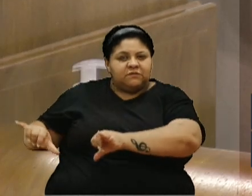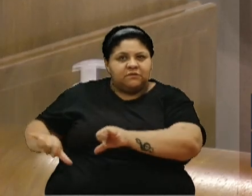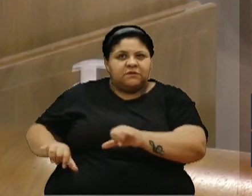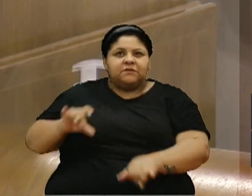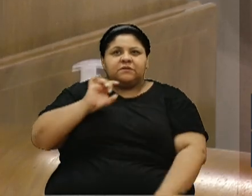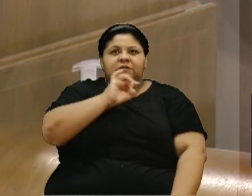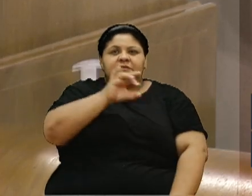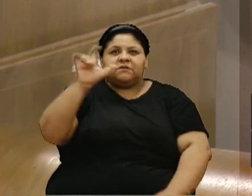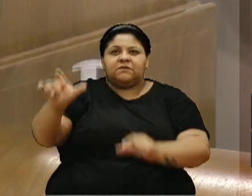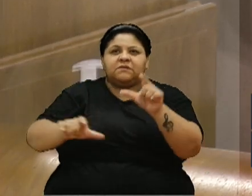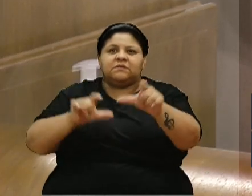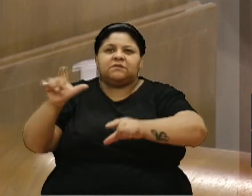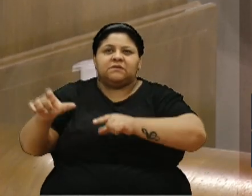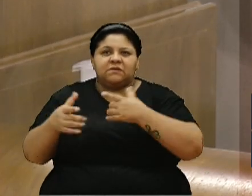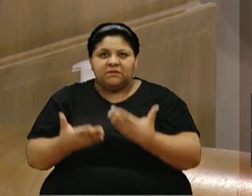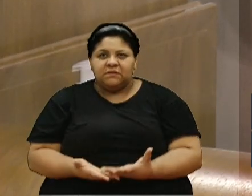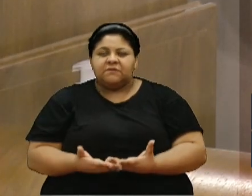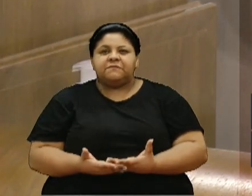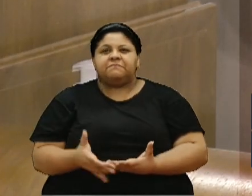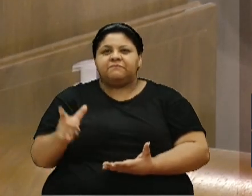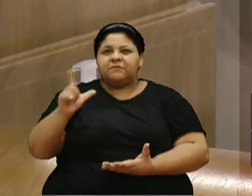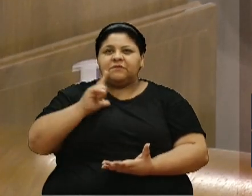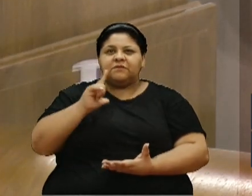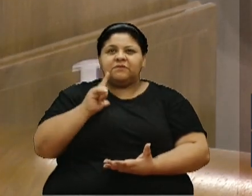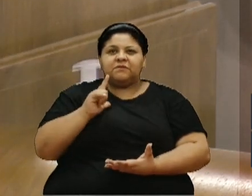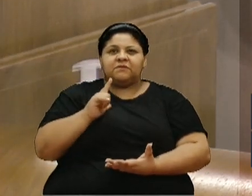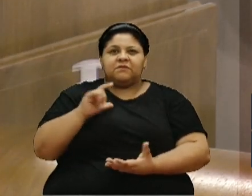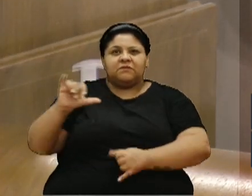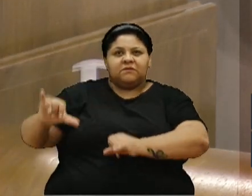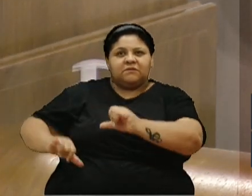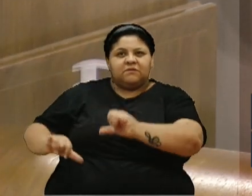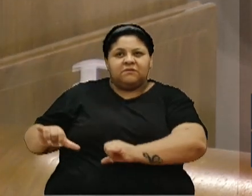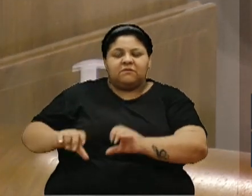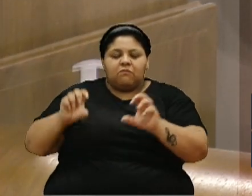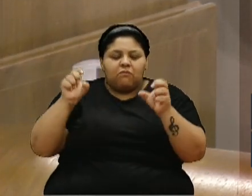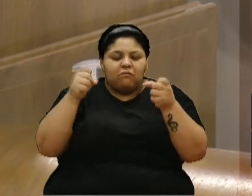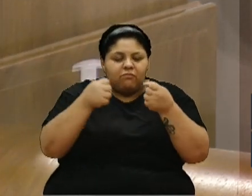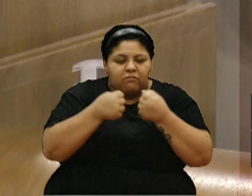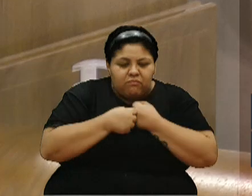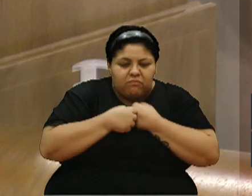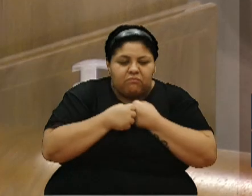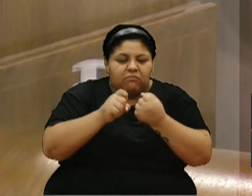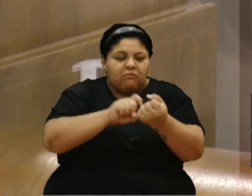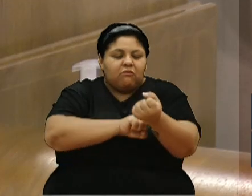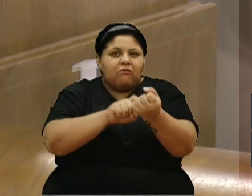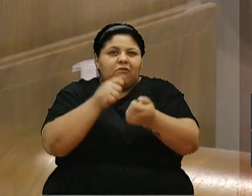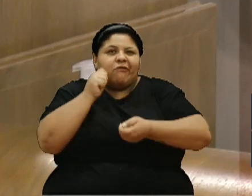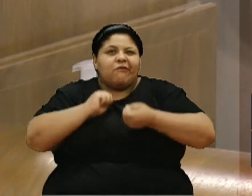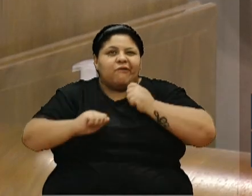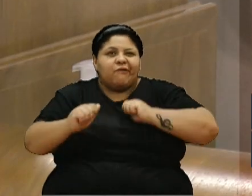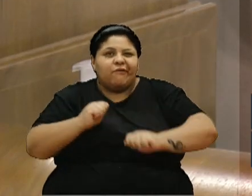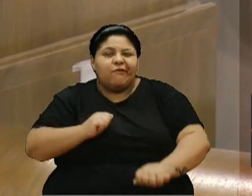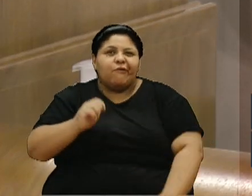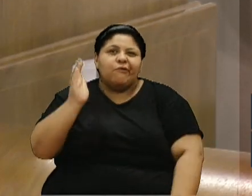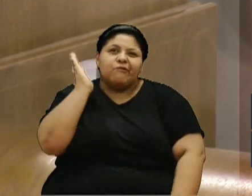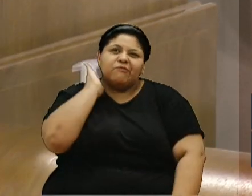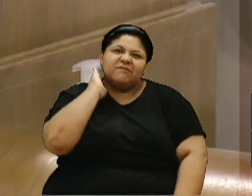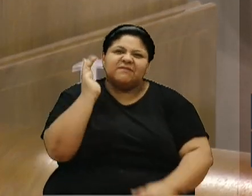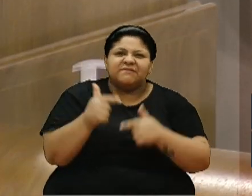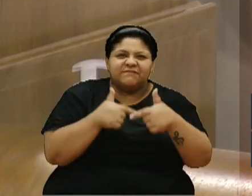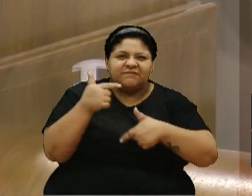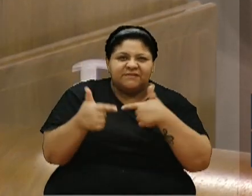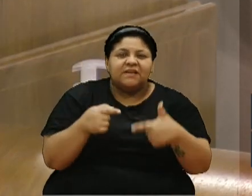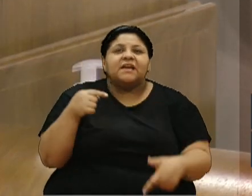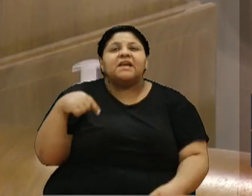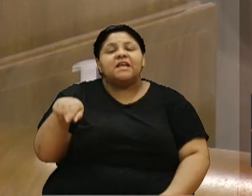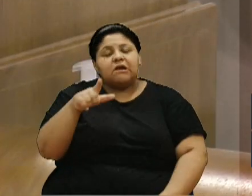cada vez mais pessoas acabam sofrendo com a depressão, com a ansiedade, com o estresse no trabalho. E a